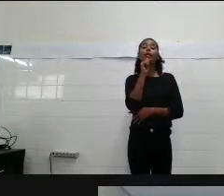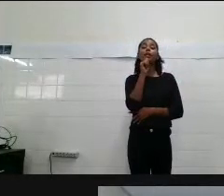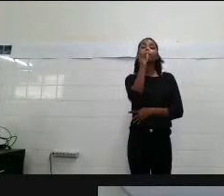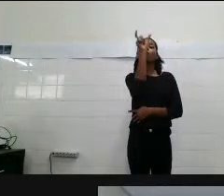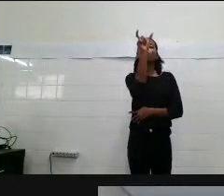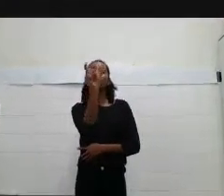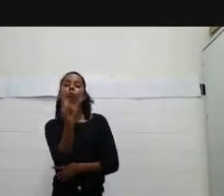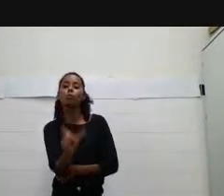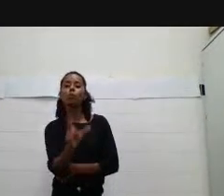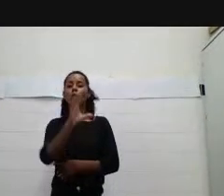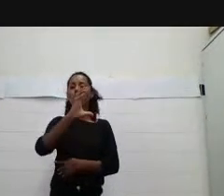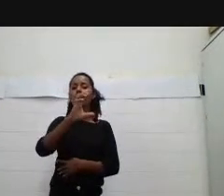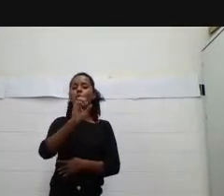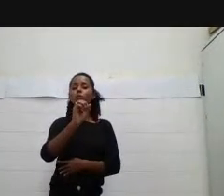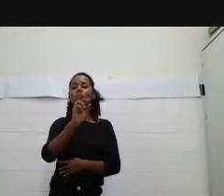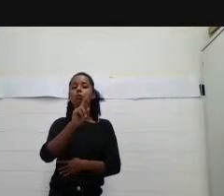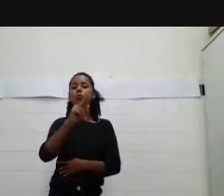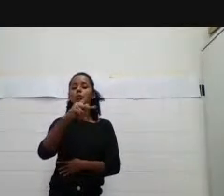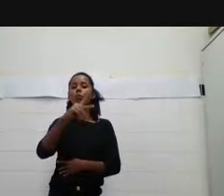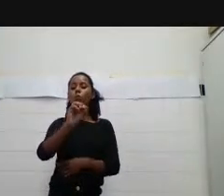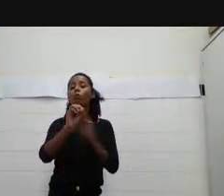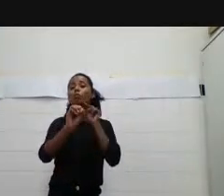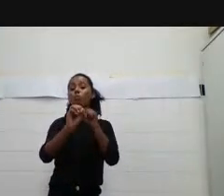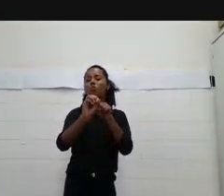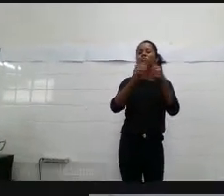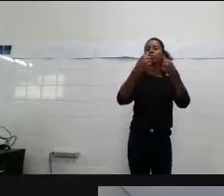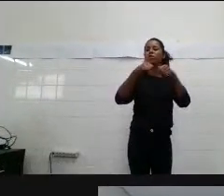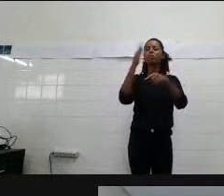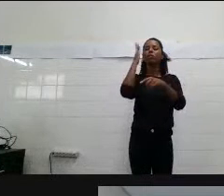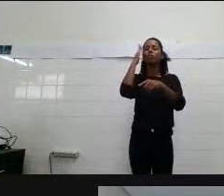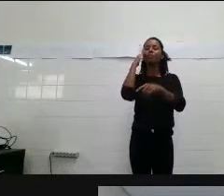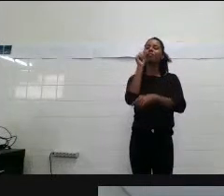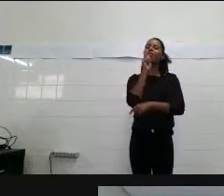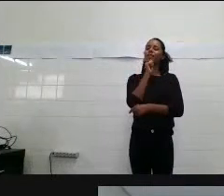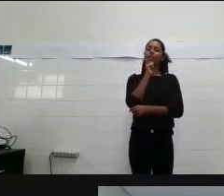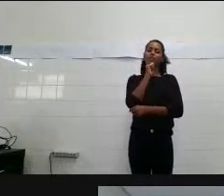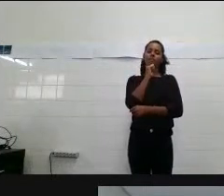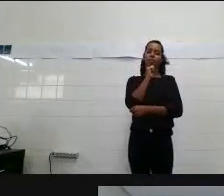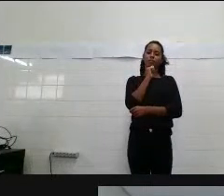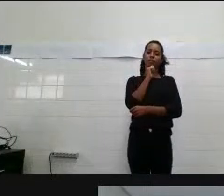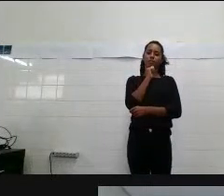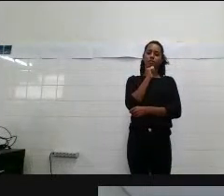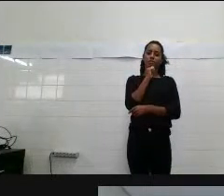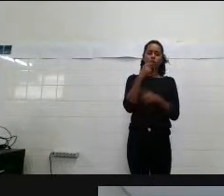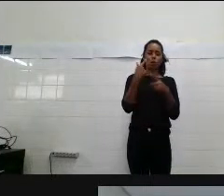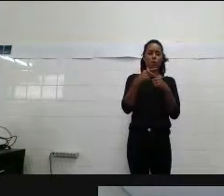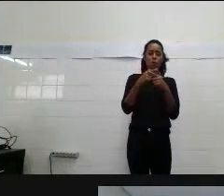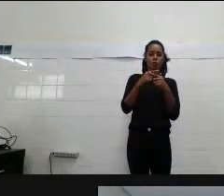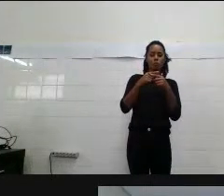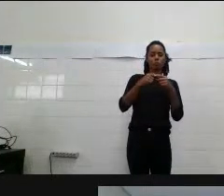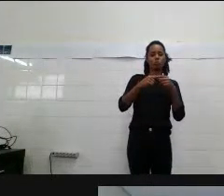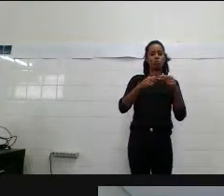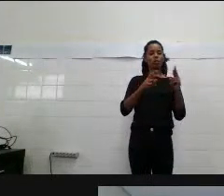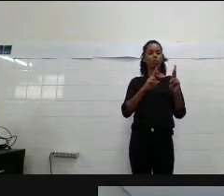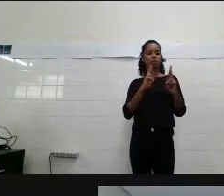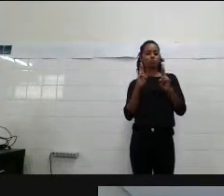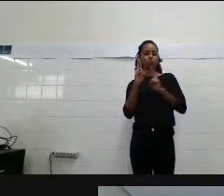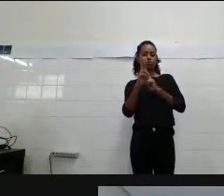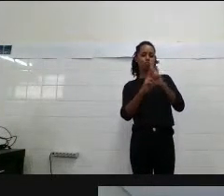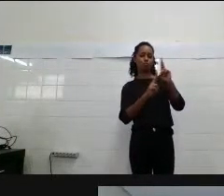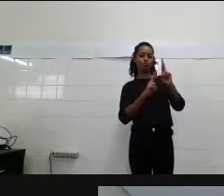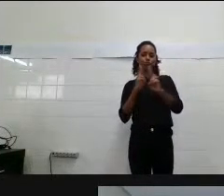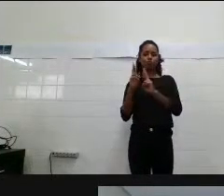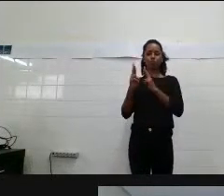e, sobretudo, o que são esses corpos, né? Que estão aí pairando, né? Que estão aí se entrelaçando e se movimentando, né,